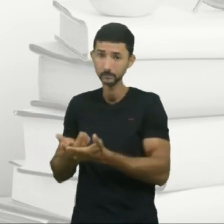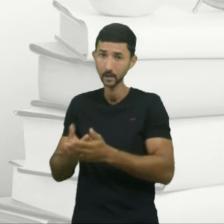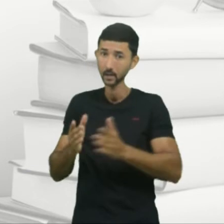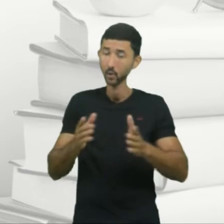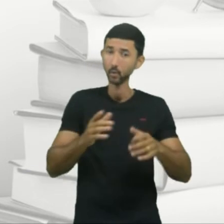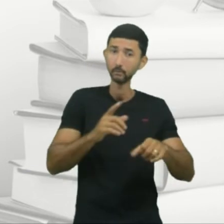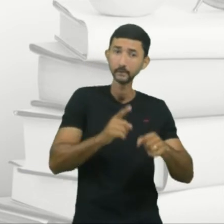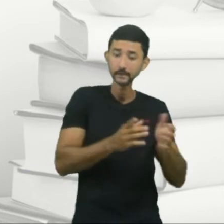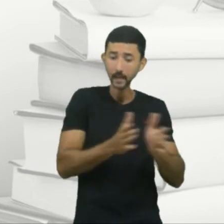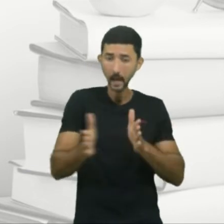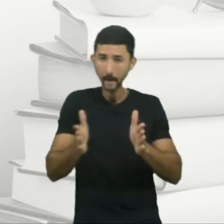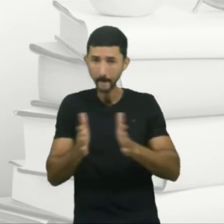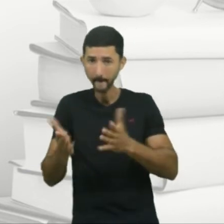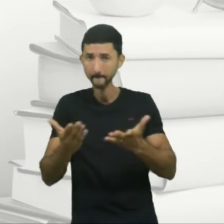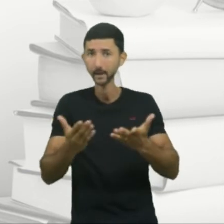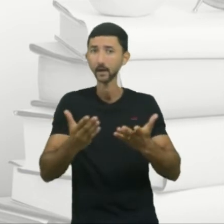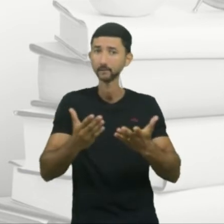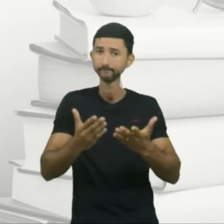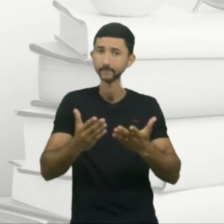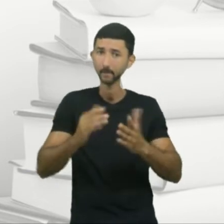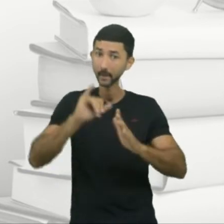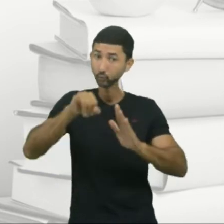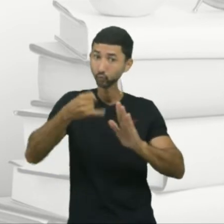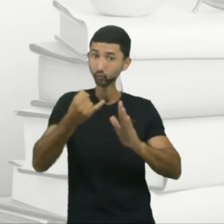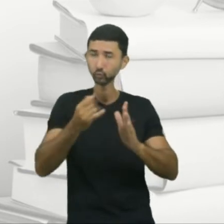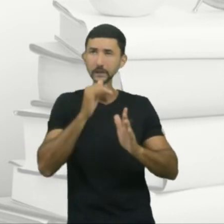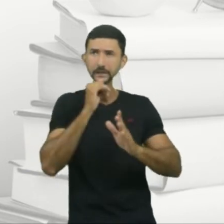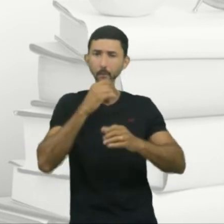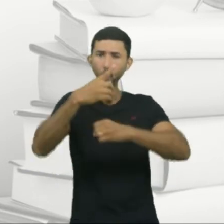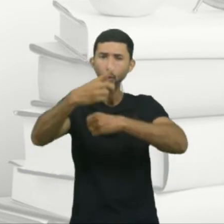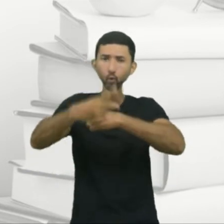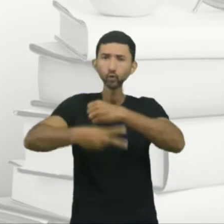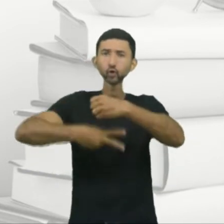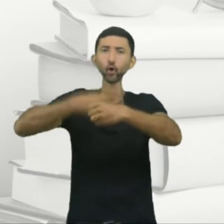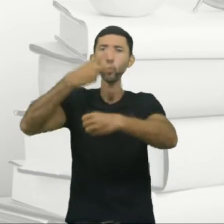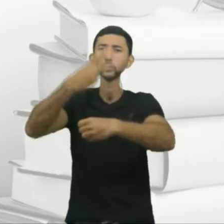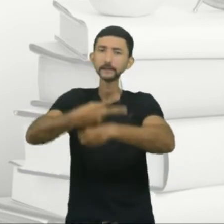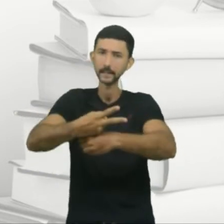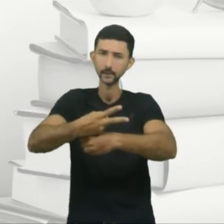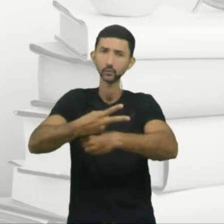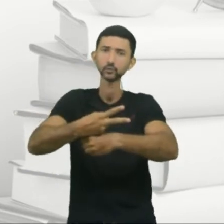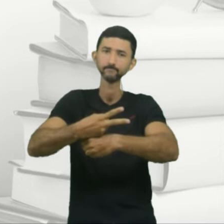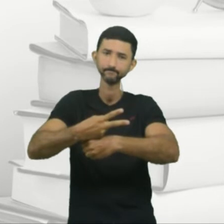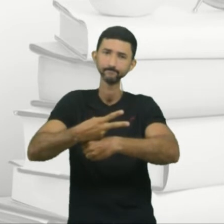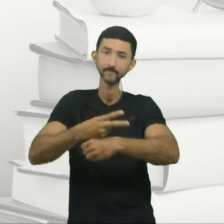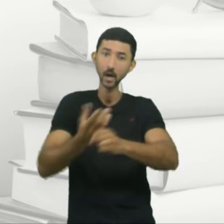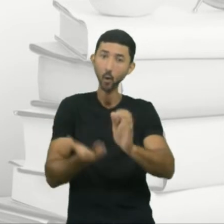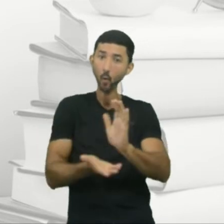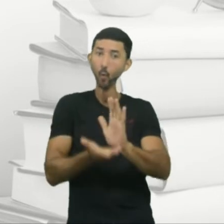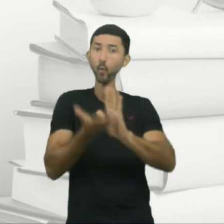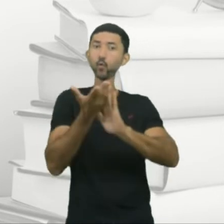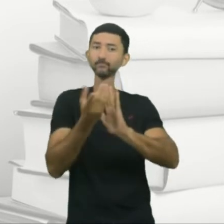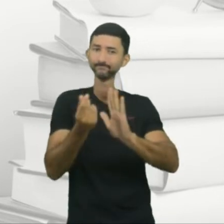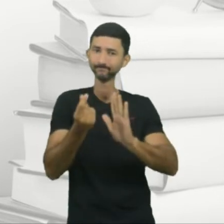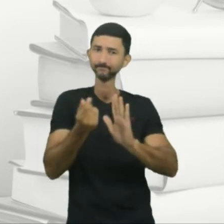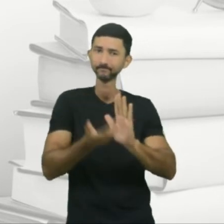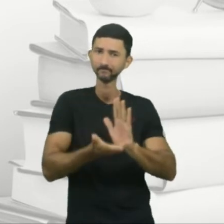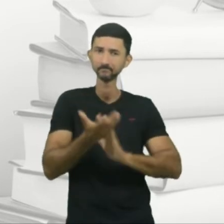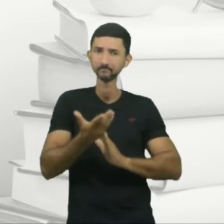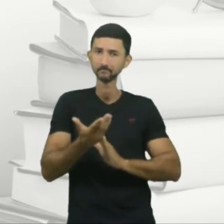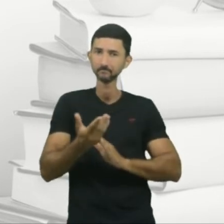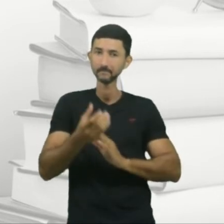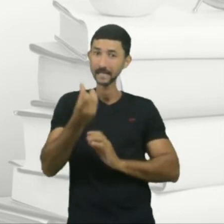e de acordo com os juros. Se você deixar por 2 anos, é claro que você vai ter um valor maior. Se você deixar